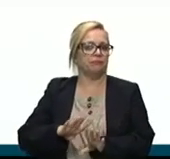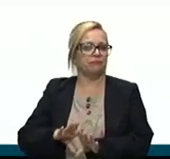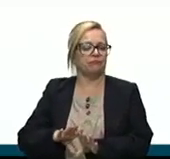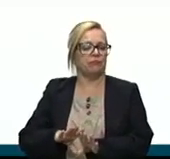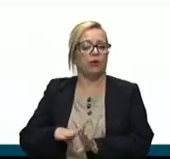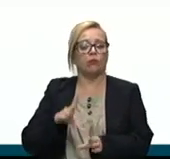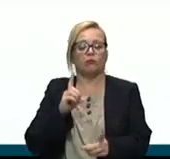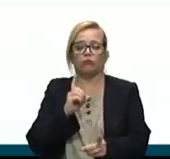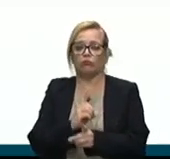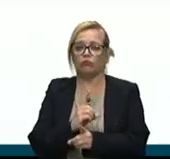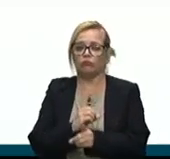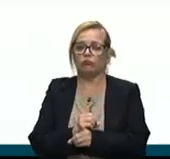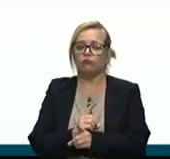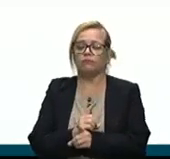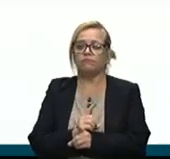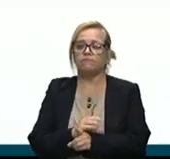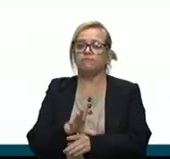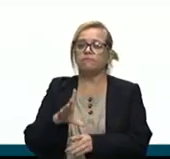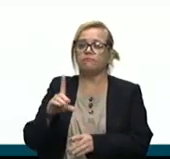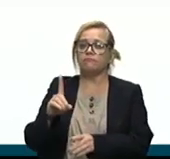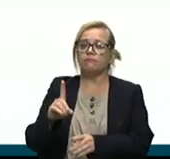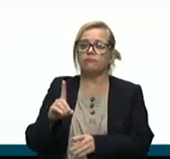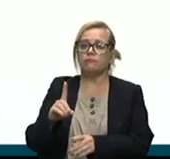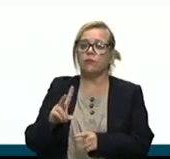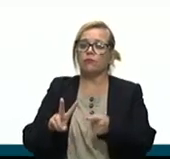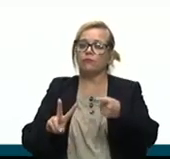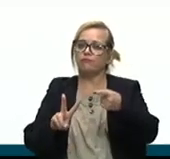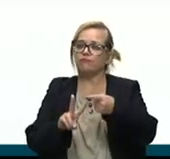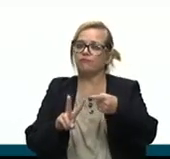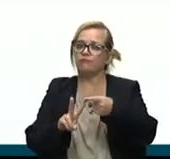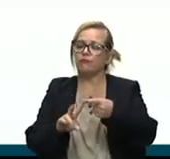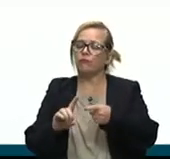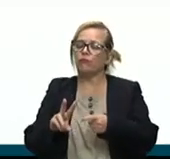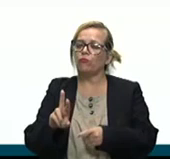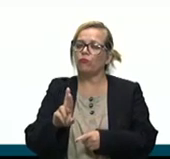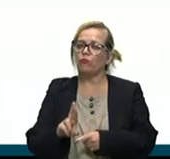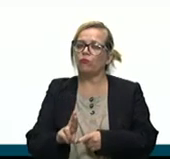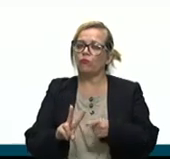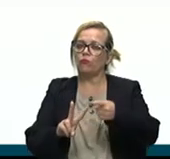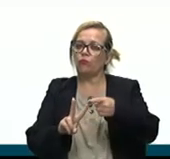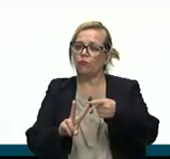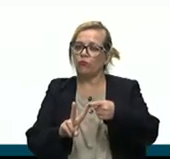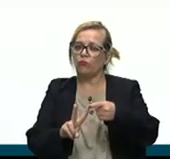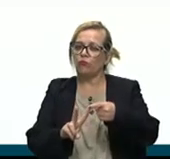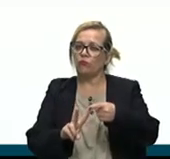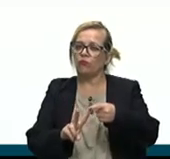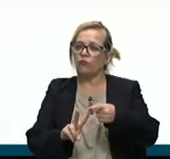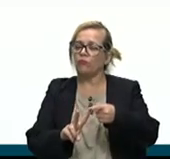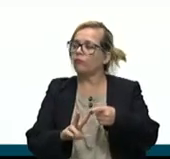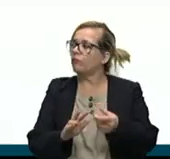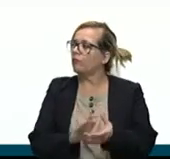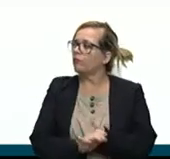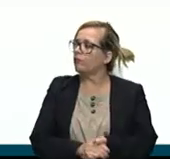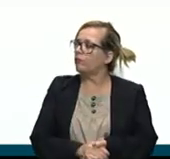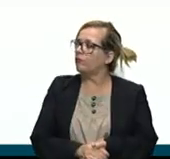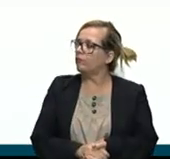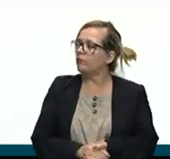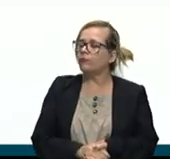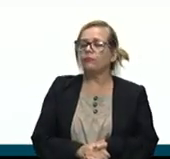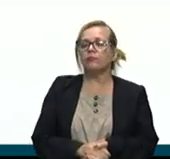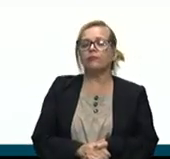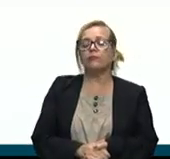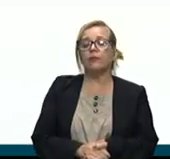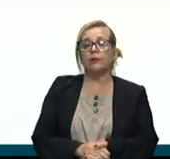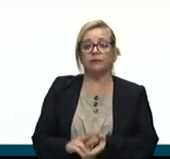Para achar o de determinação, é só elevar o R ao quadrado. Então, eu tenho R, menos 0,9.